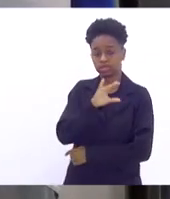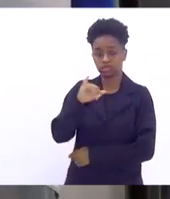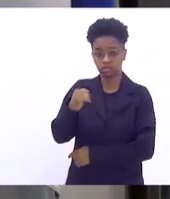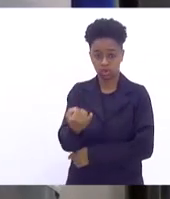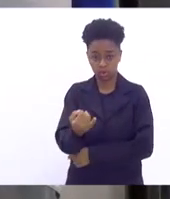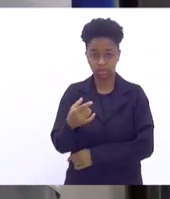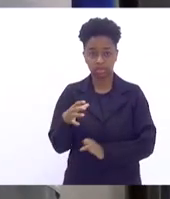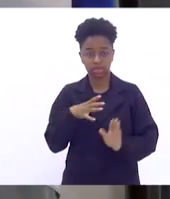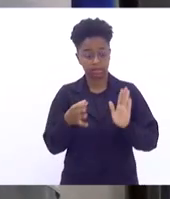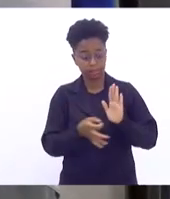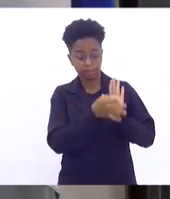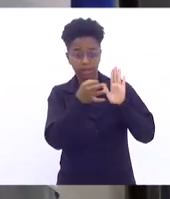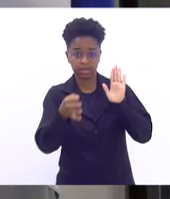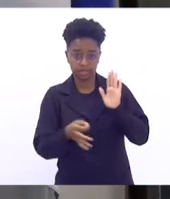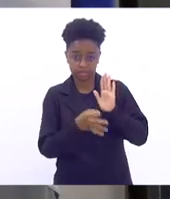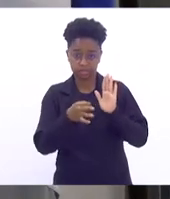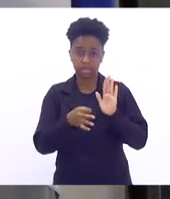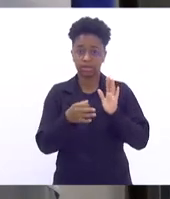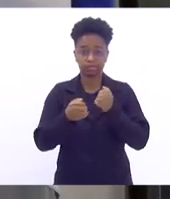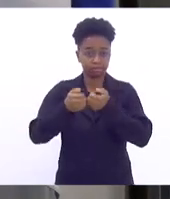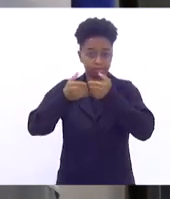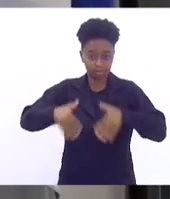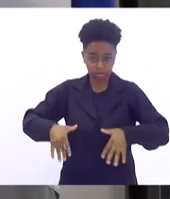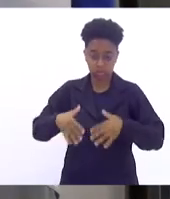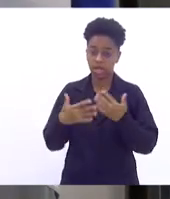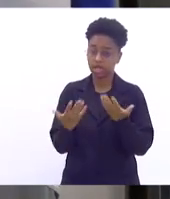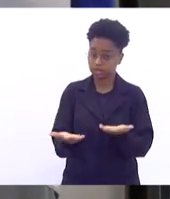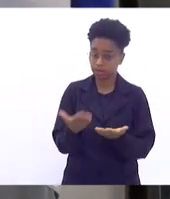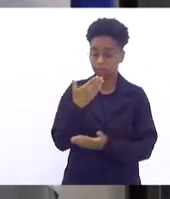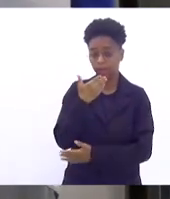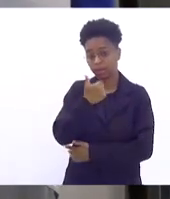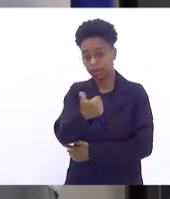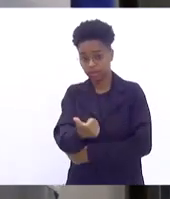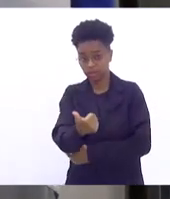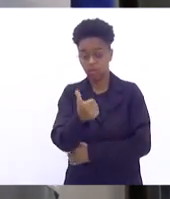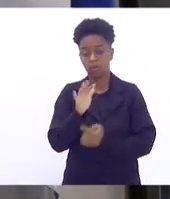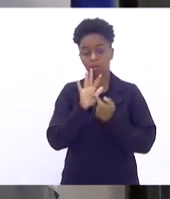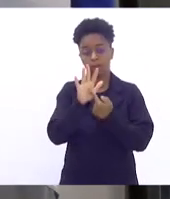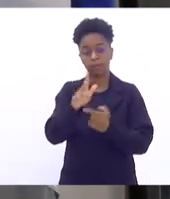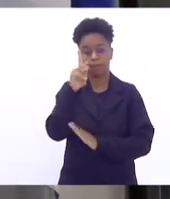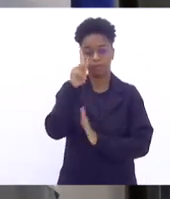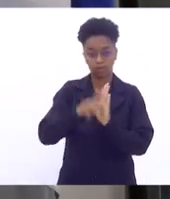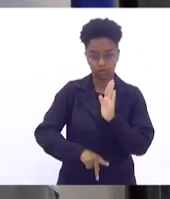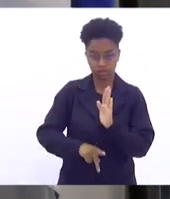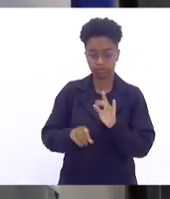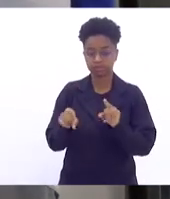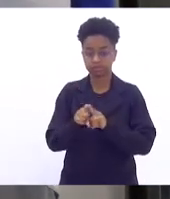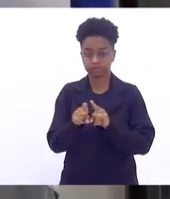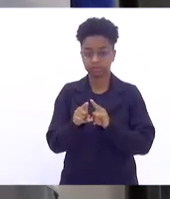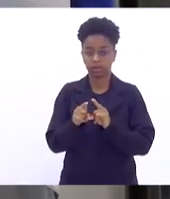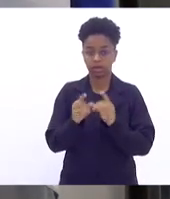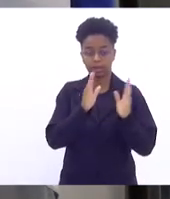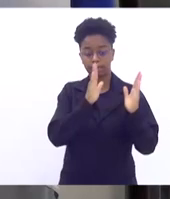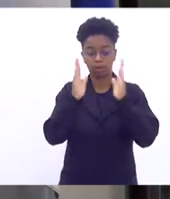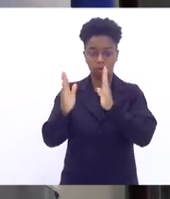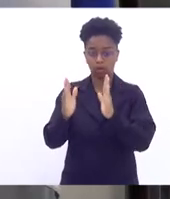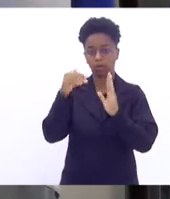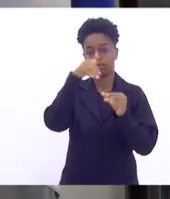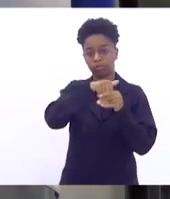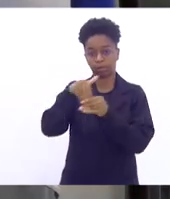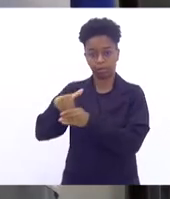parecer verbal no plenário pela prejudicabilidade então melhor apresentar os projetos eventualmente votar em bloco e